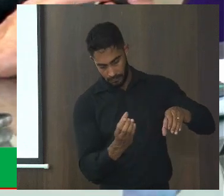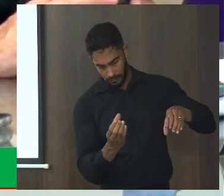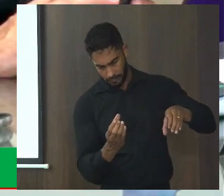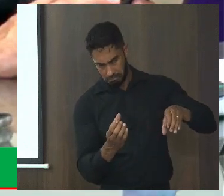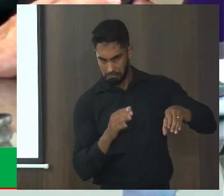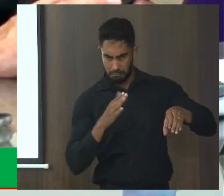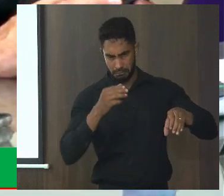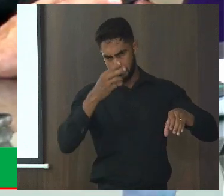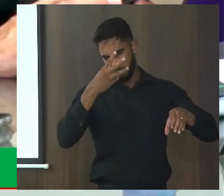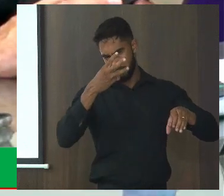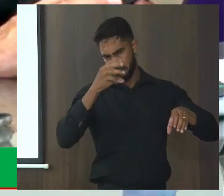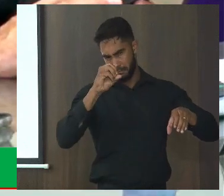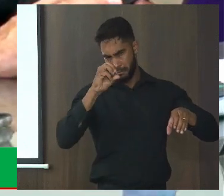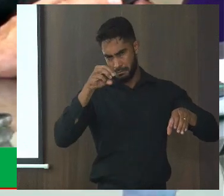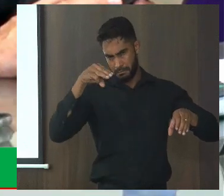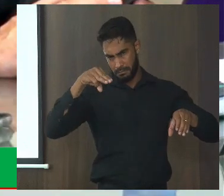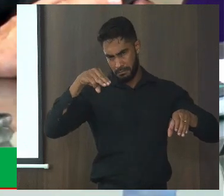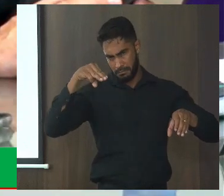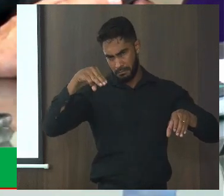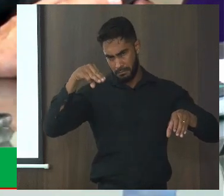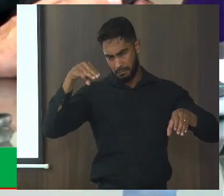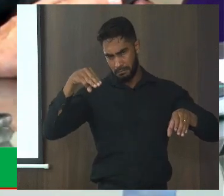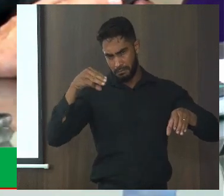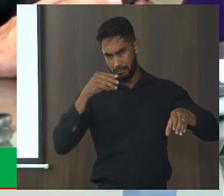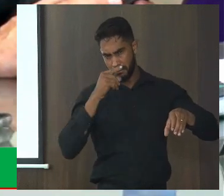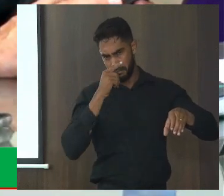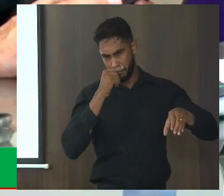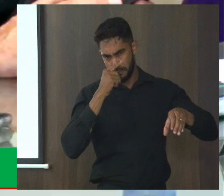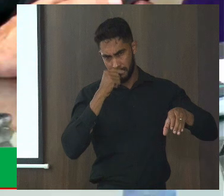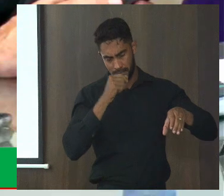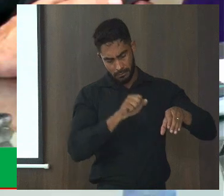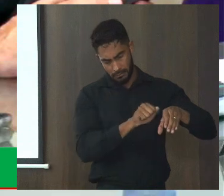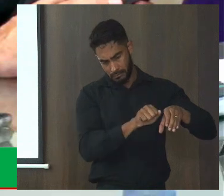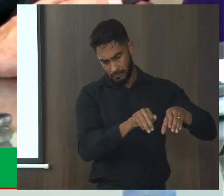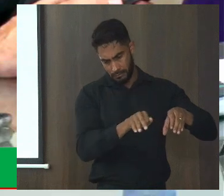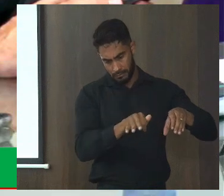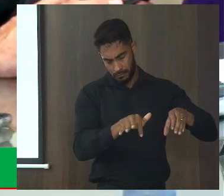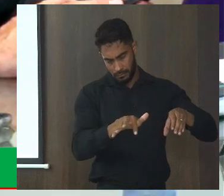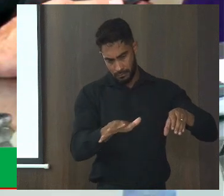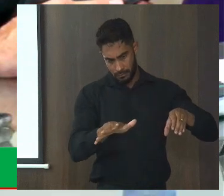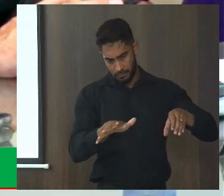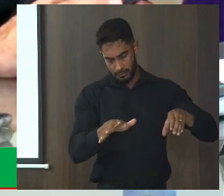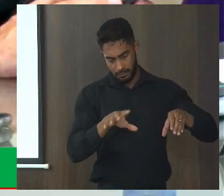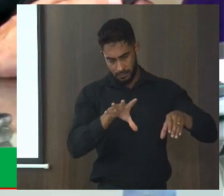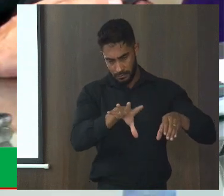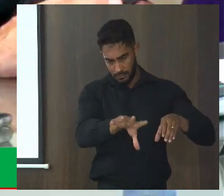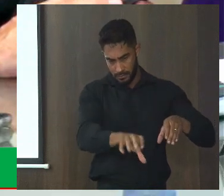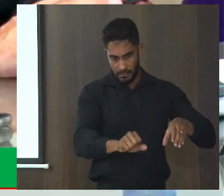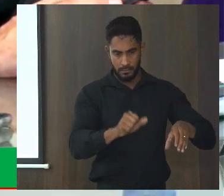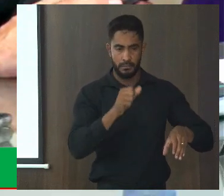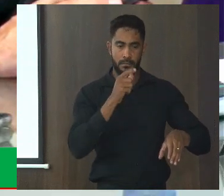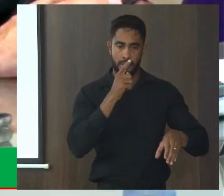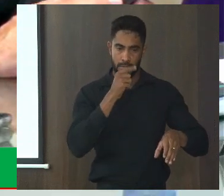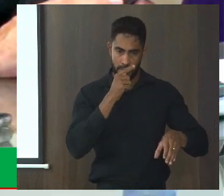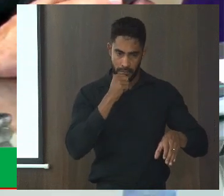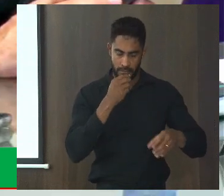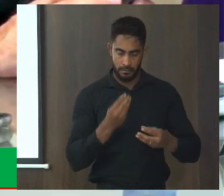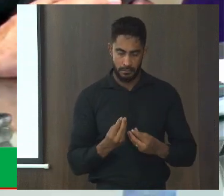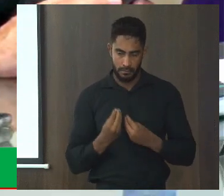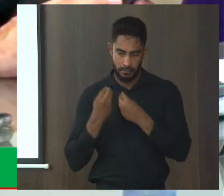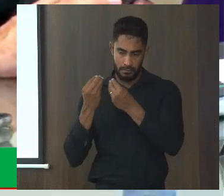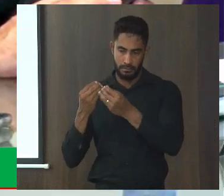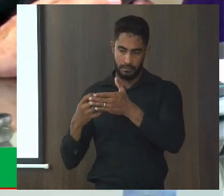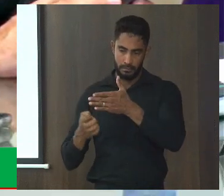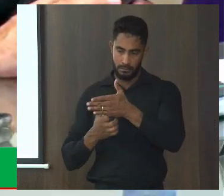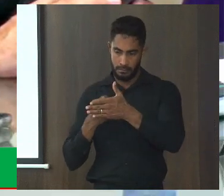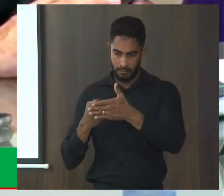300 milímetros lá, eu acho, saindo a água. E aí nós até recolhemos essa água aí, só que nós levamos para uma empresa. E